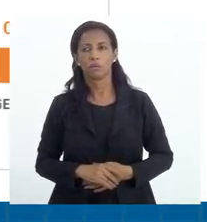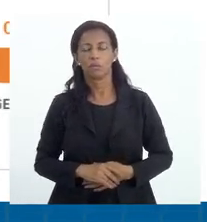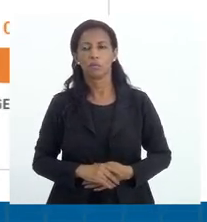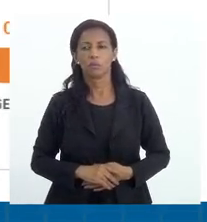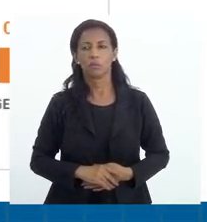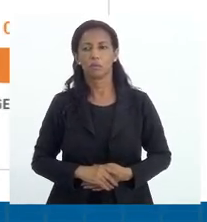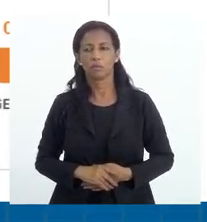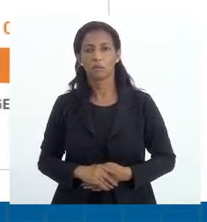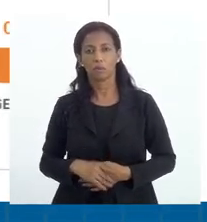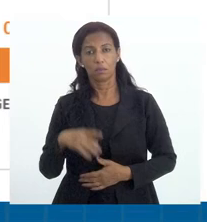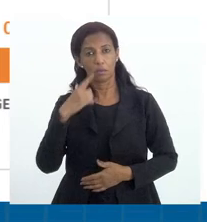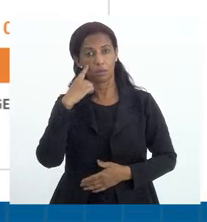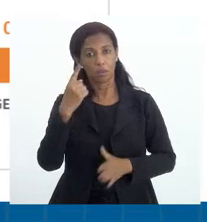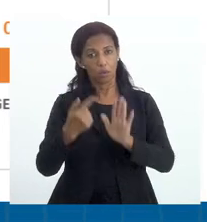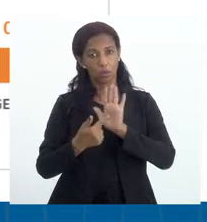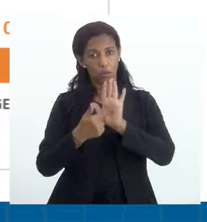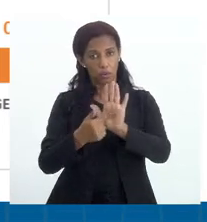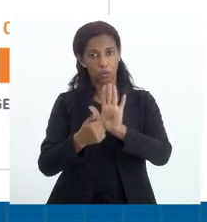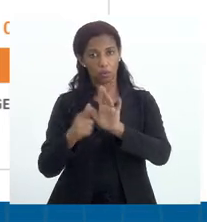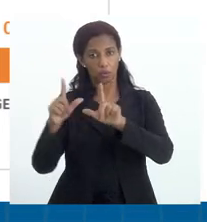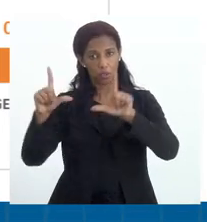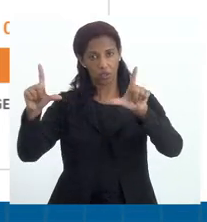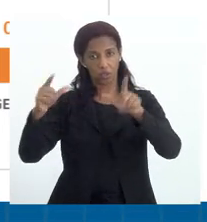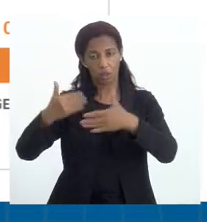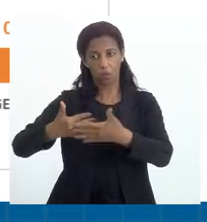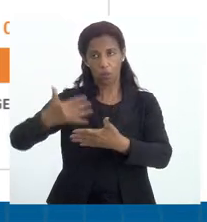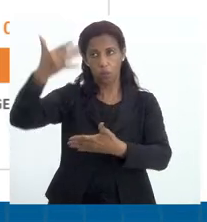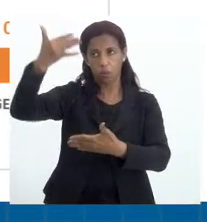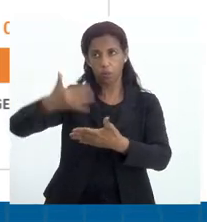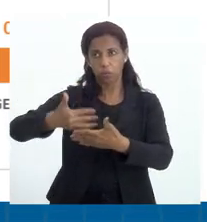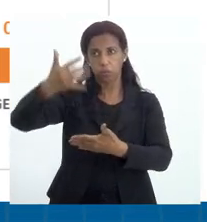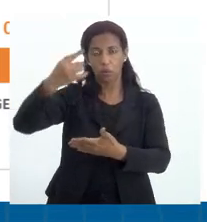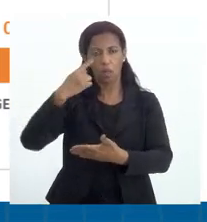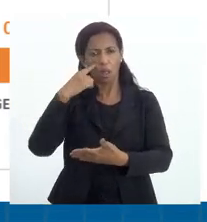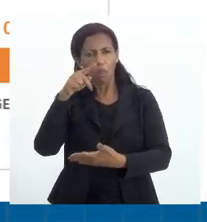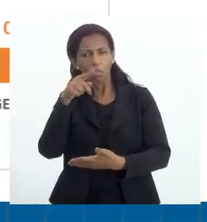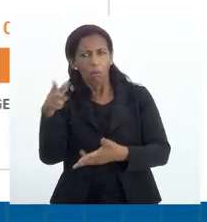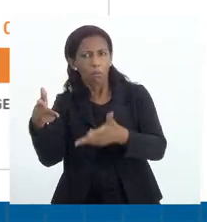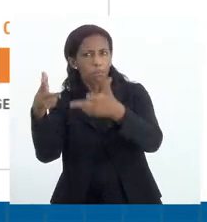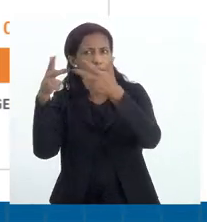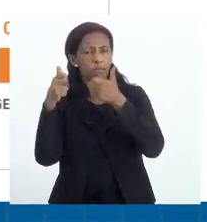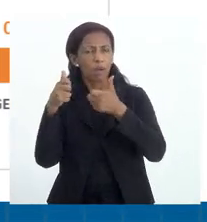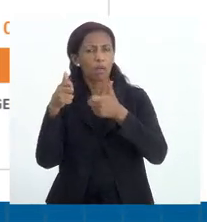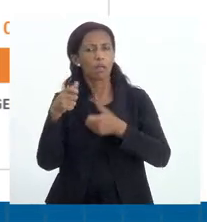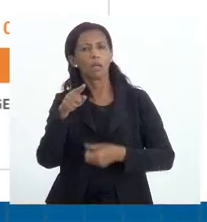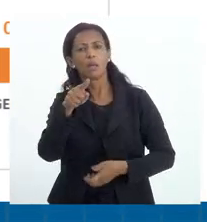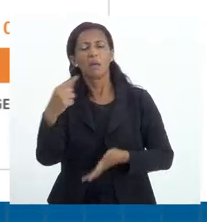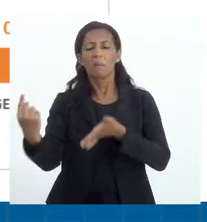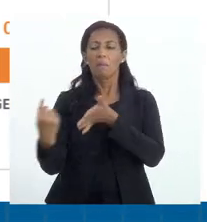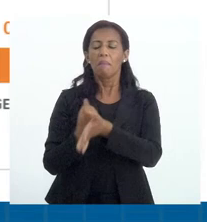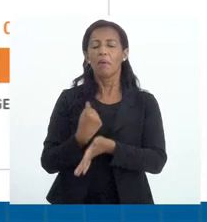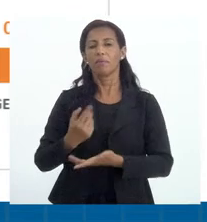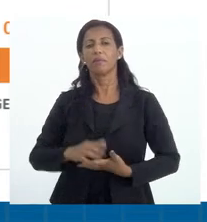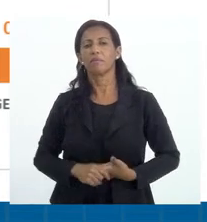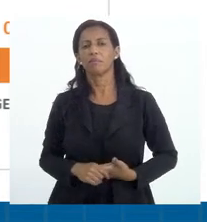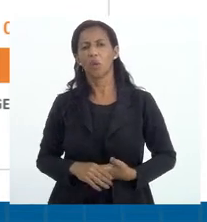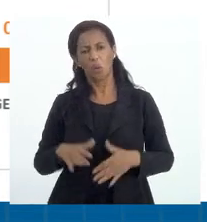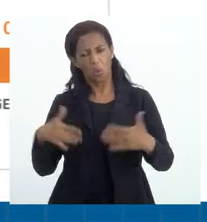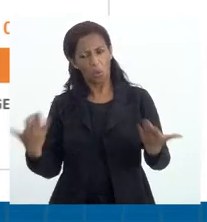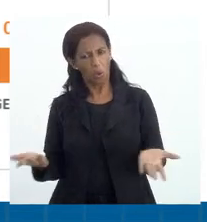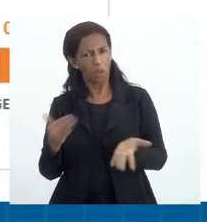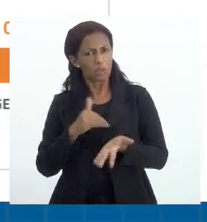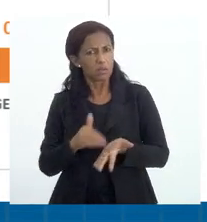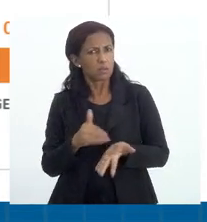E aí eu estou passando para os senhores as telas para os senhores observarem. E aí os senhores poderiam me perguntar: ora,